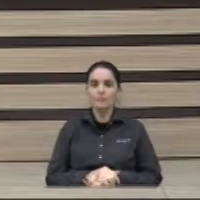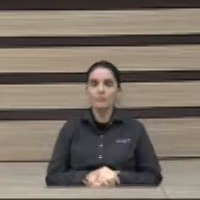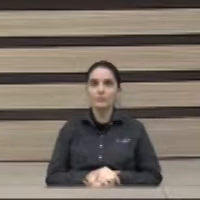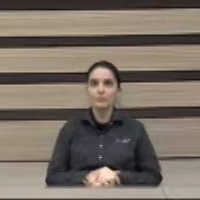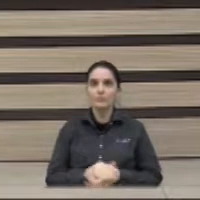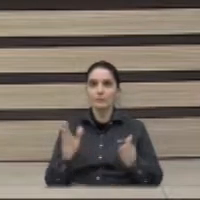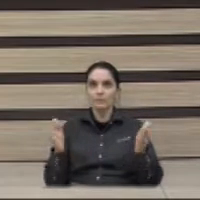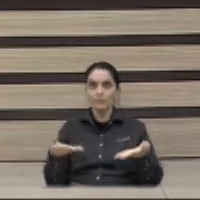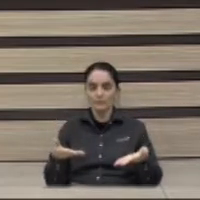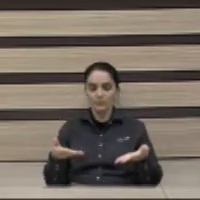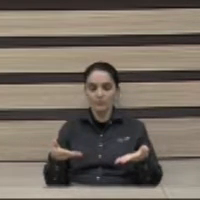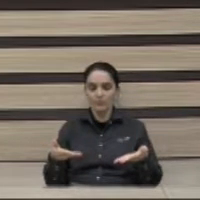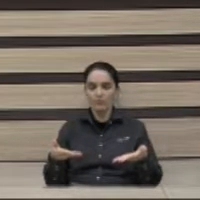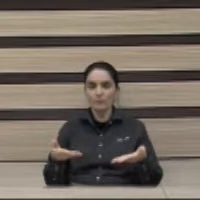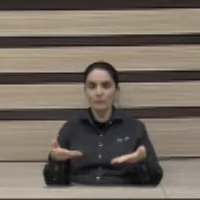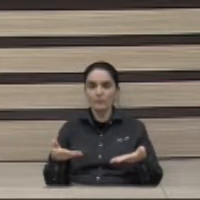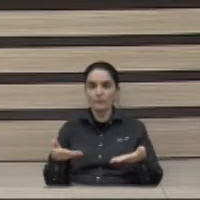Agora, senhores,